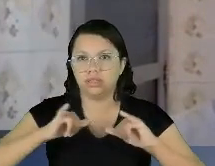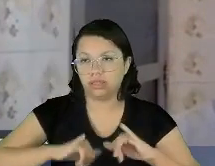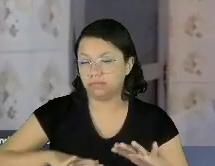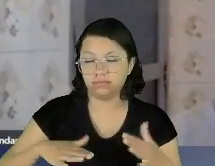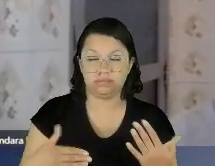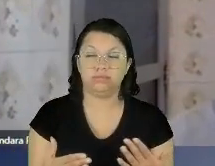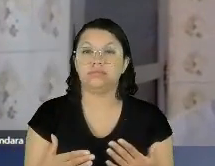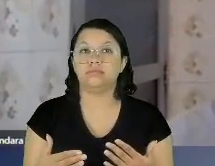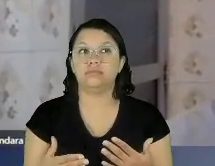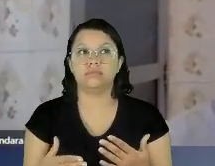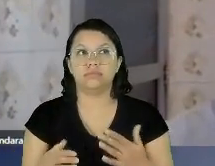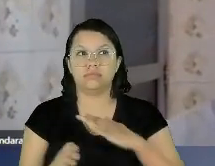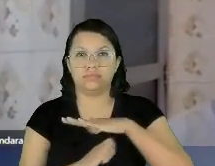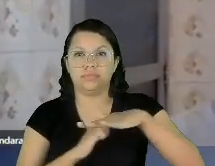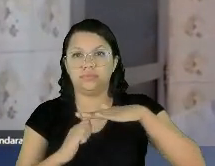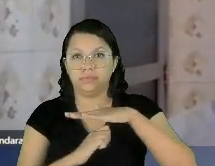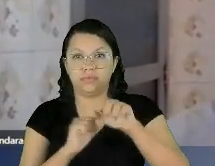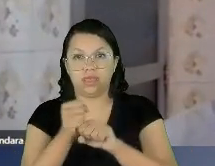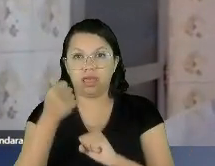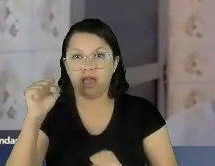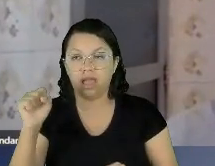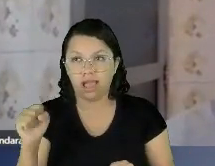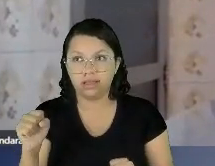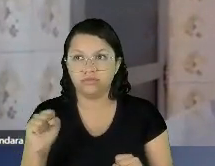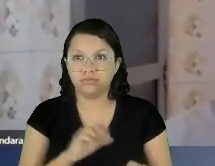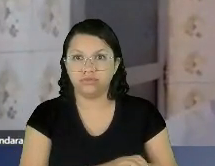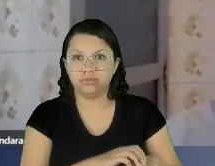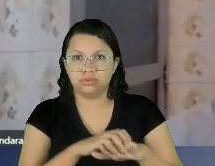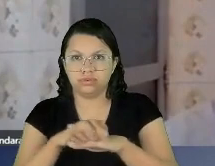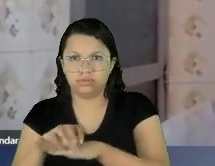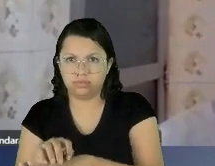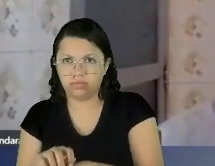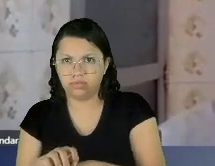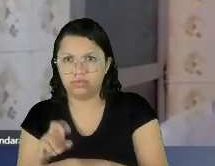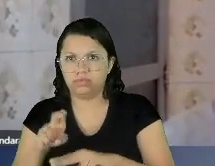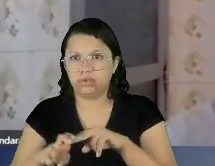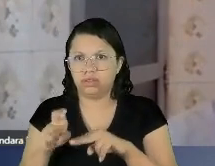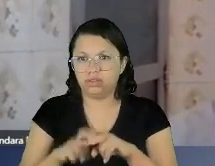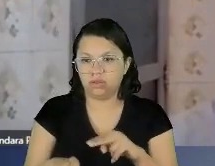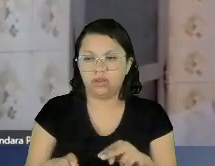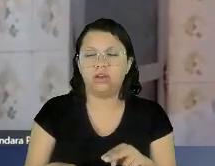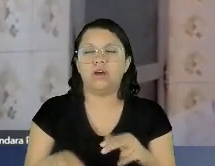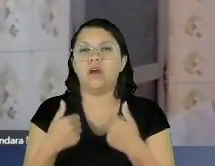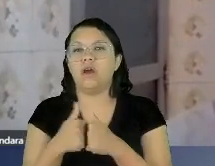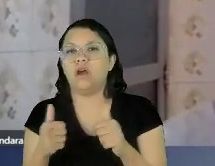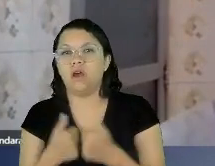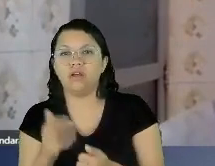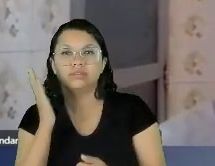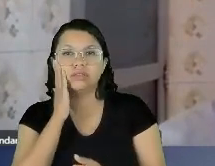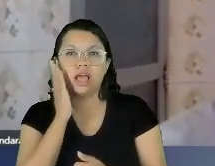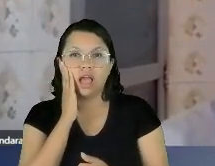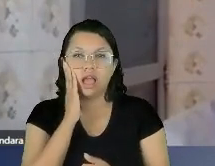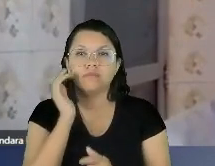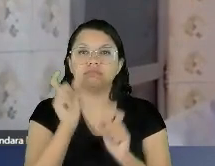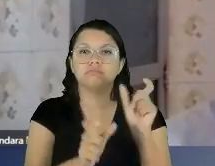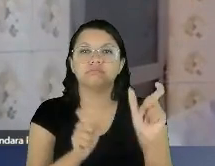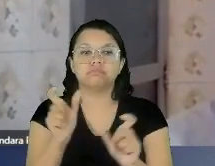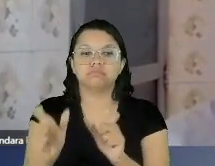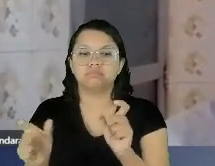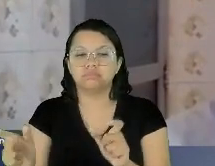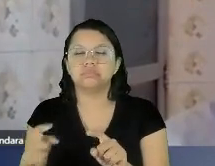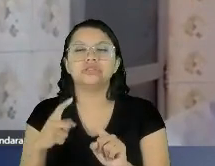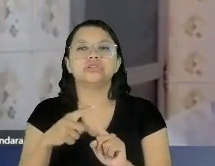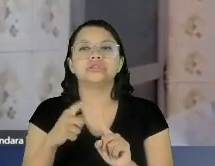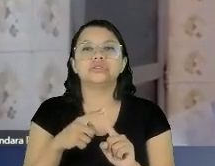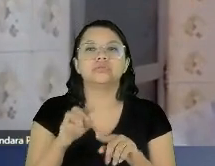farmácia, em mercado. Então, as empresas, né, grandes empresas de transporte, de metrô, de ônibus, sabem quem são